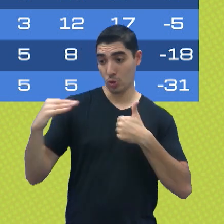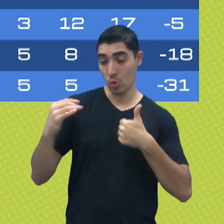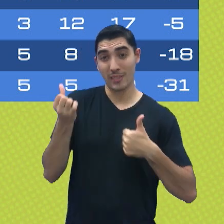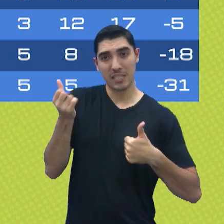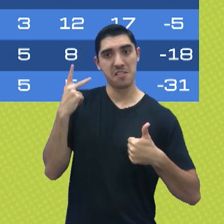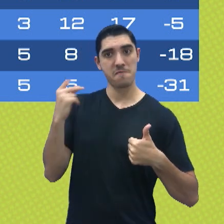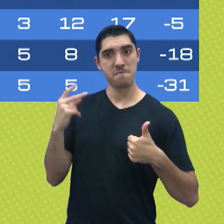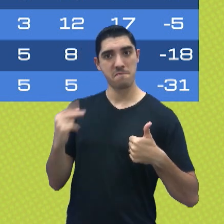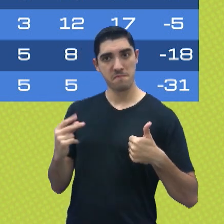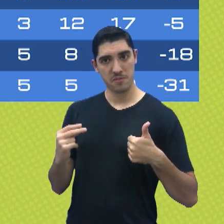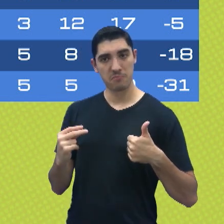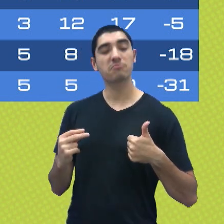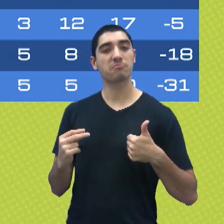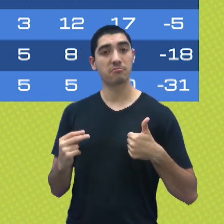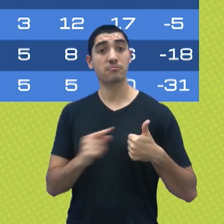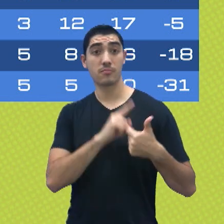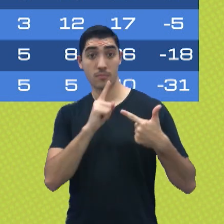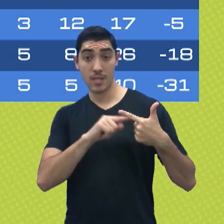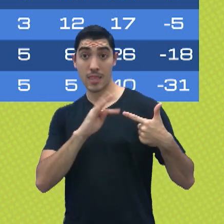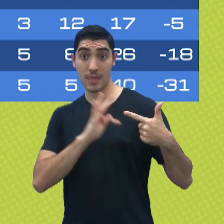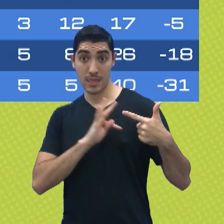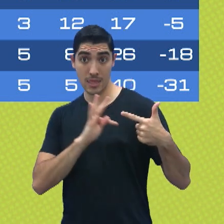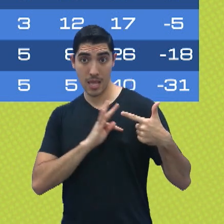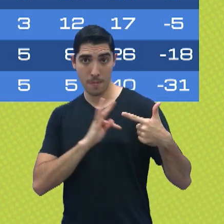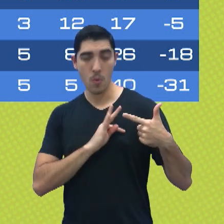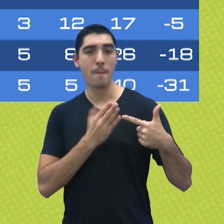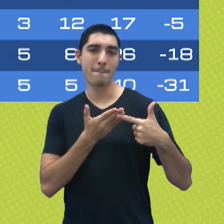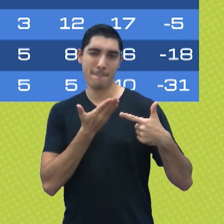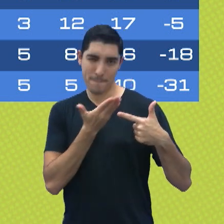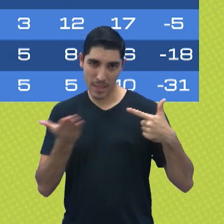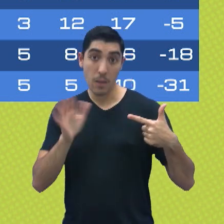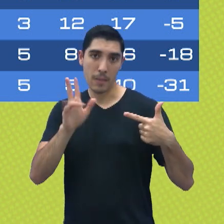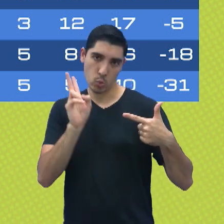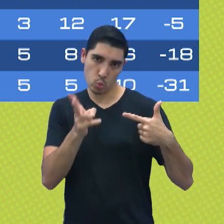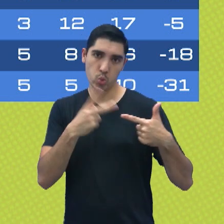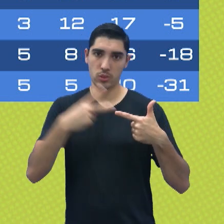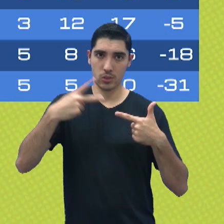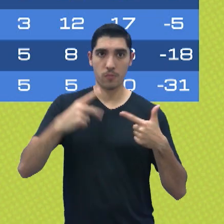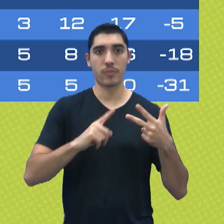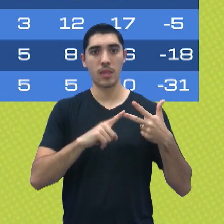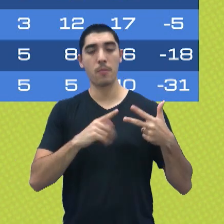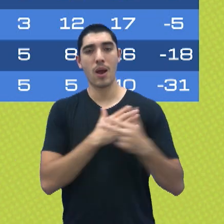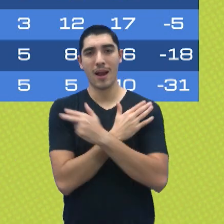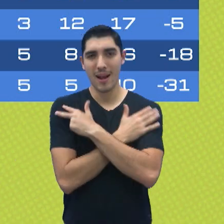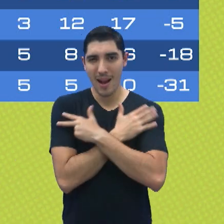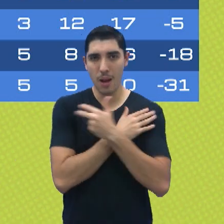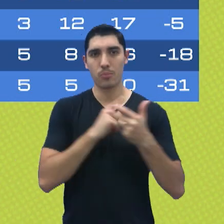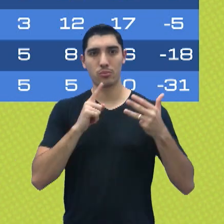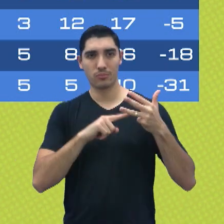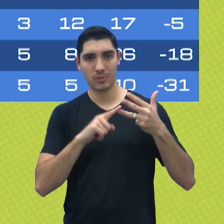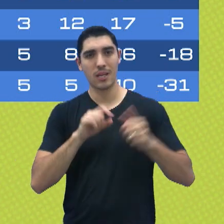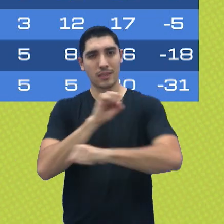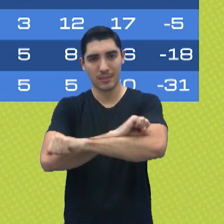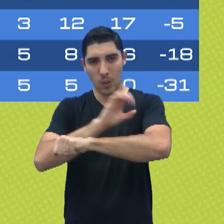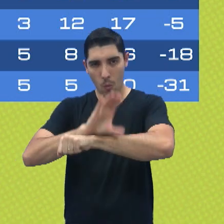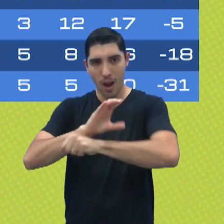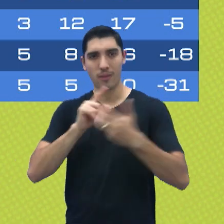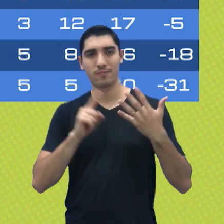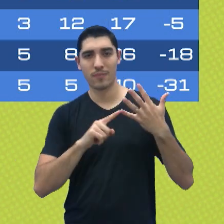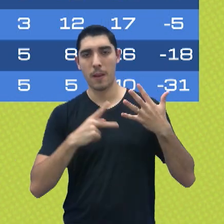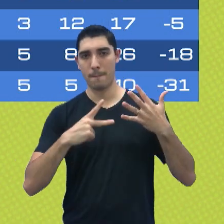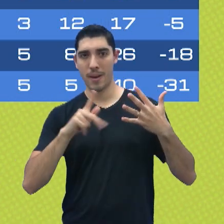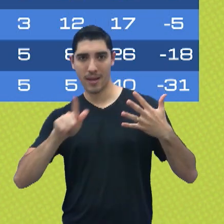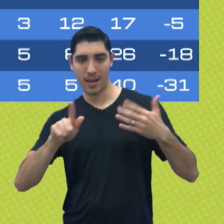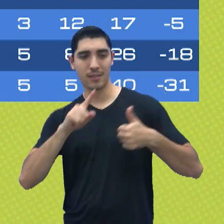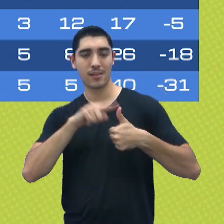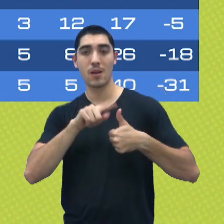empate, tá lá na liderança. O Taboão, mesmo com a derrota, permanece em segundo com 15, depois vem Campos do Jordão, São Carlense, Praia Grande e Guarulhense. Lembrando,